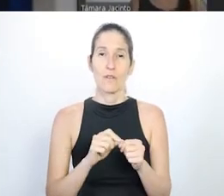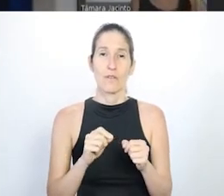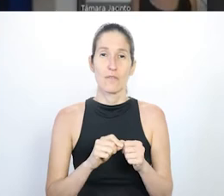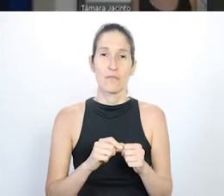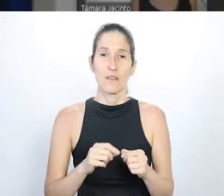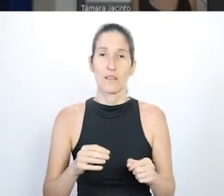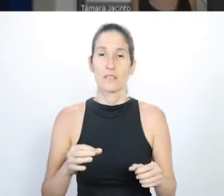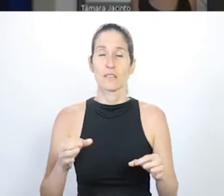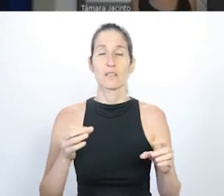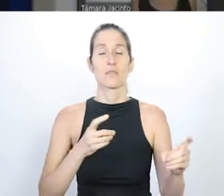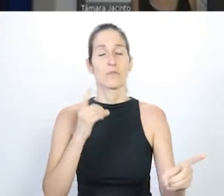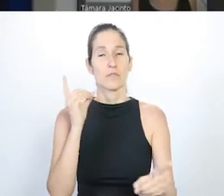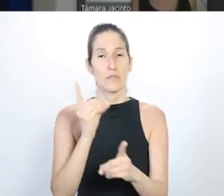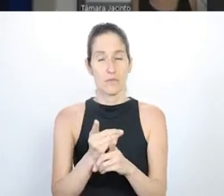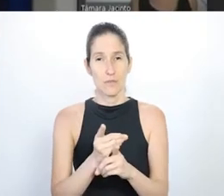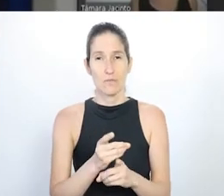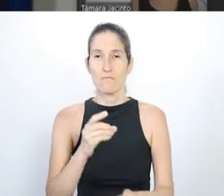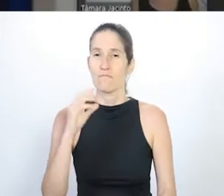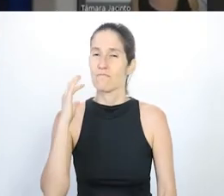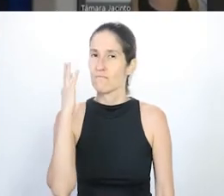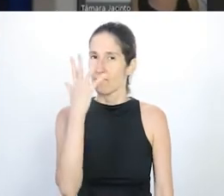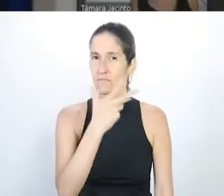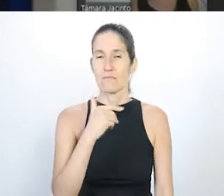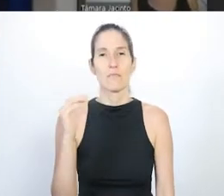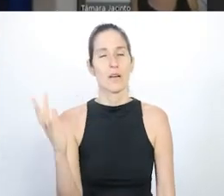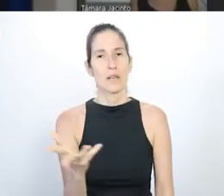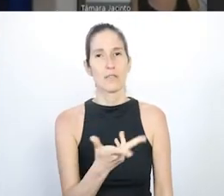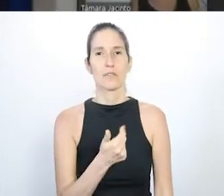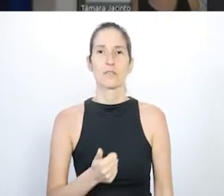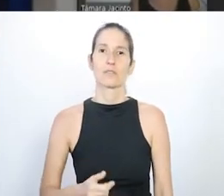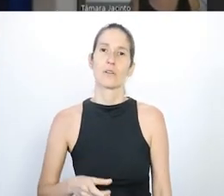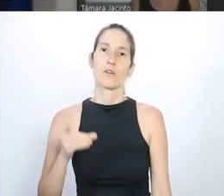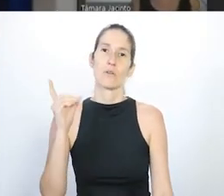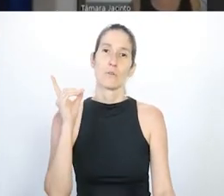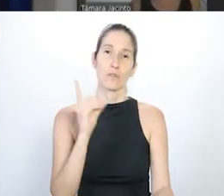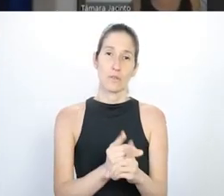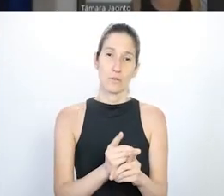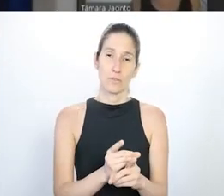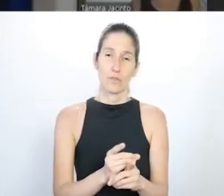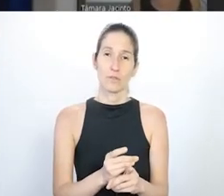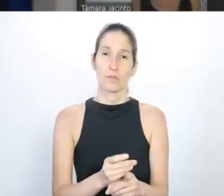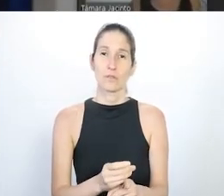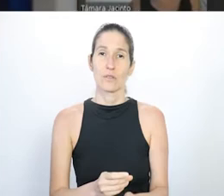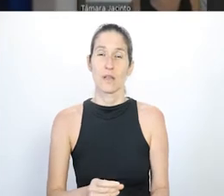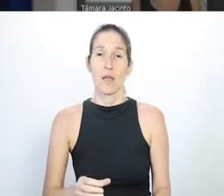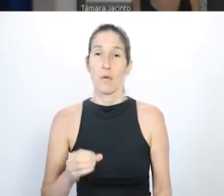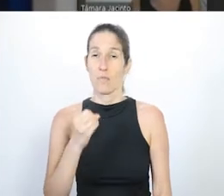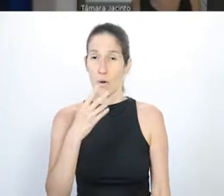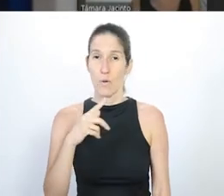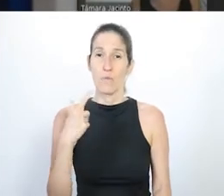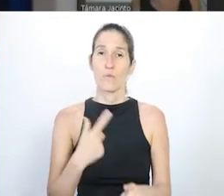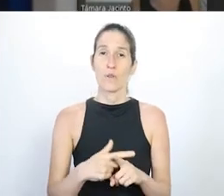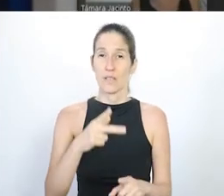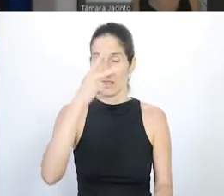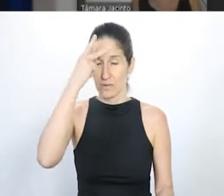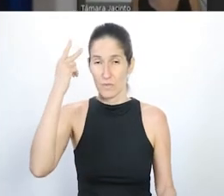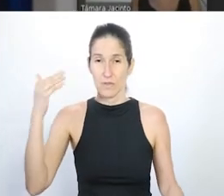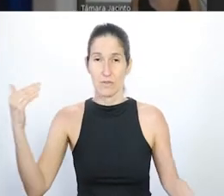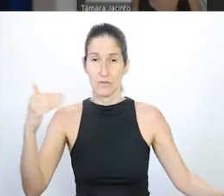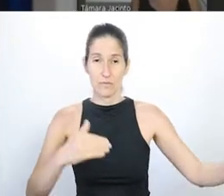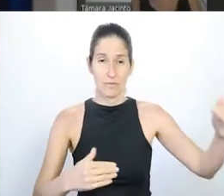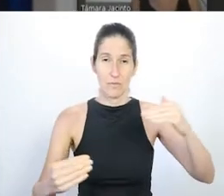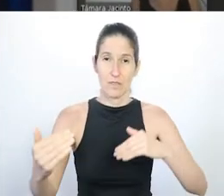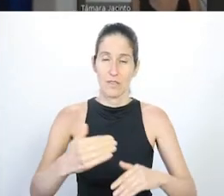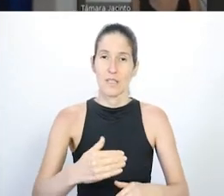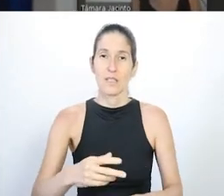mesmo, é o público. E o encontro ele é diferente para cada pessoa que vai para lá. E desde de 2011,